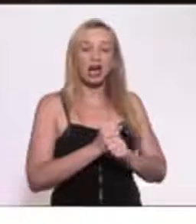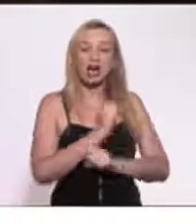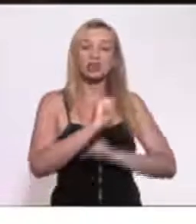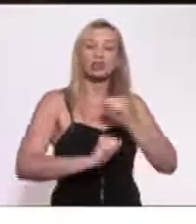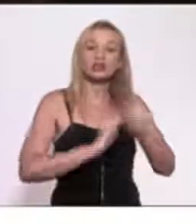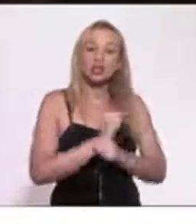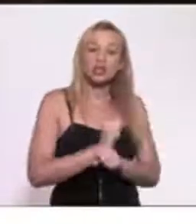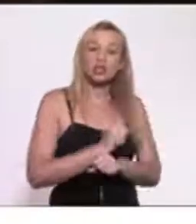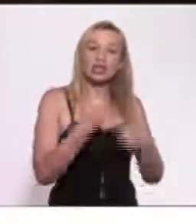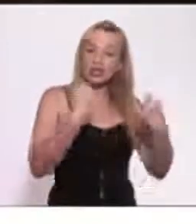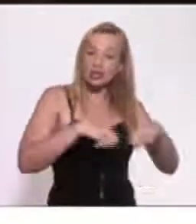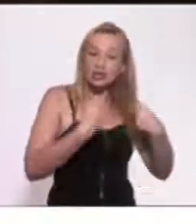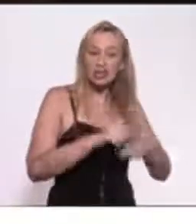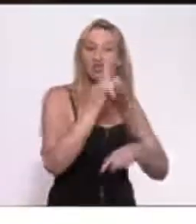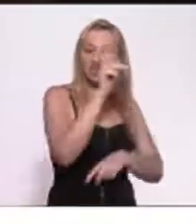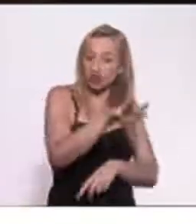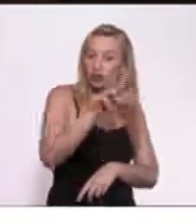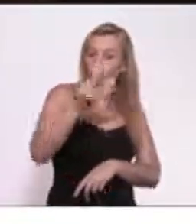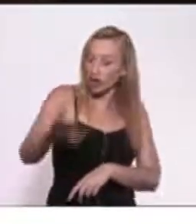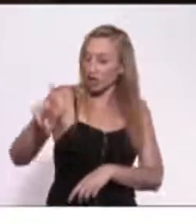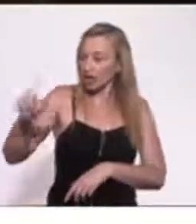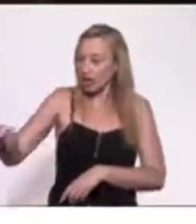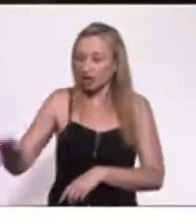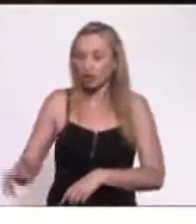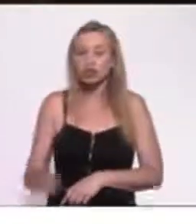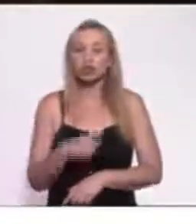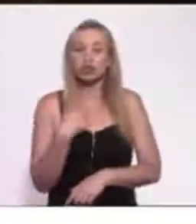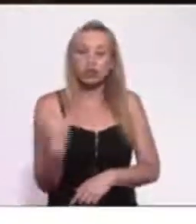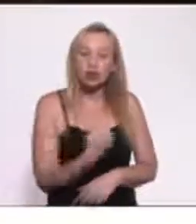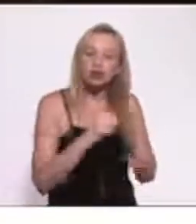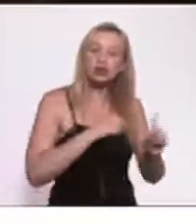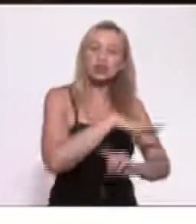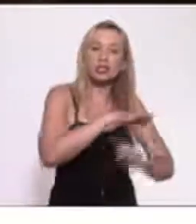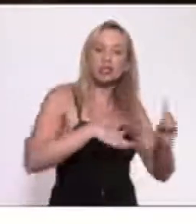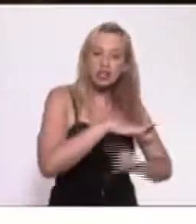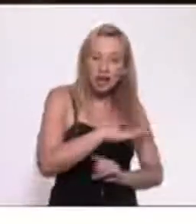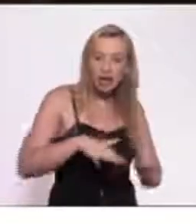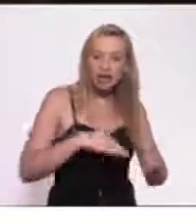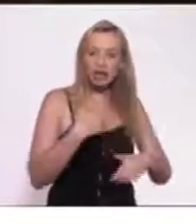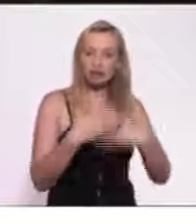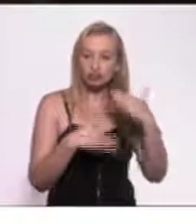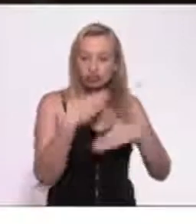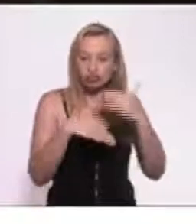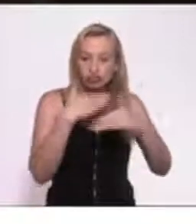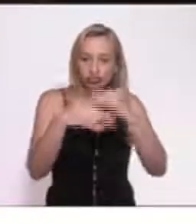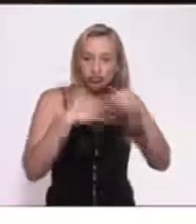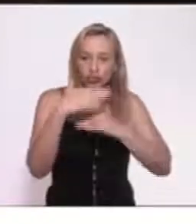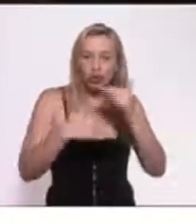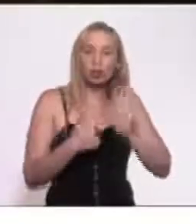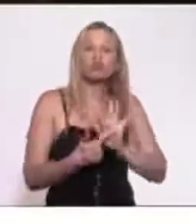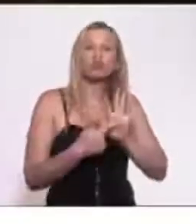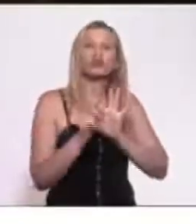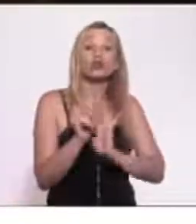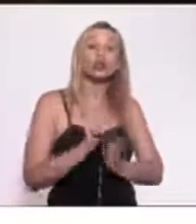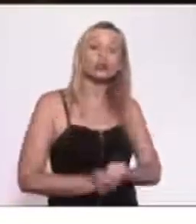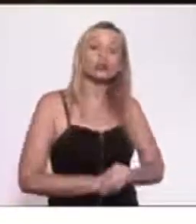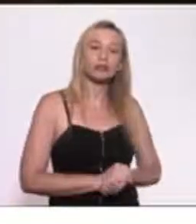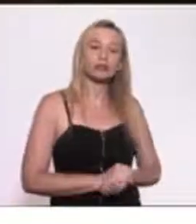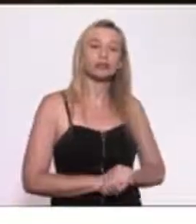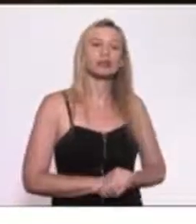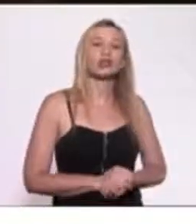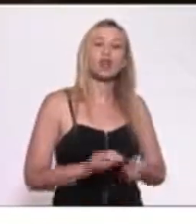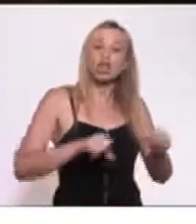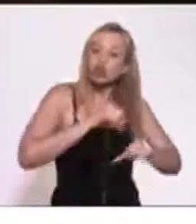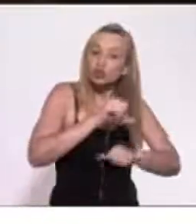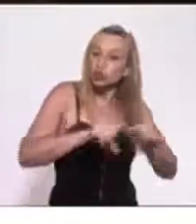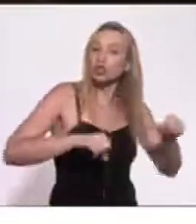temos necessidades que são diferentes. Nossa comunidade, nossa sociedade, ela evolui, fazendo com que as